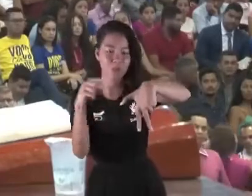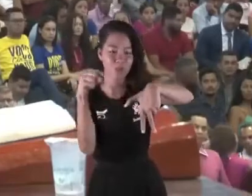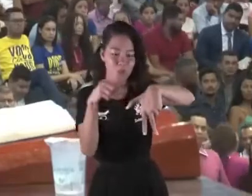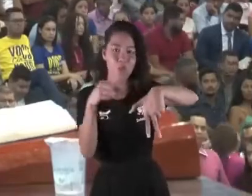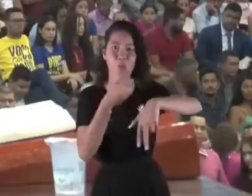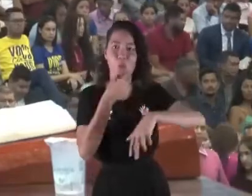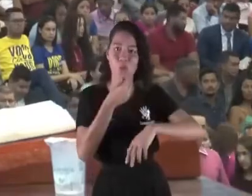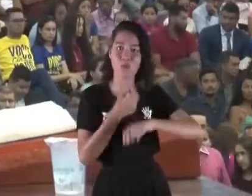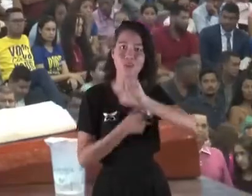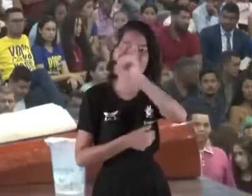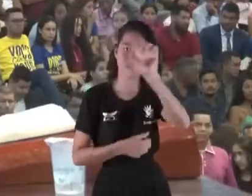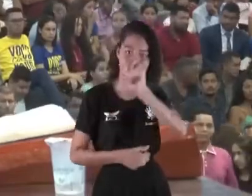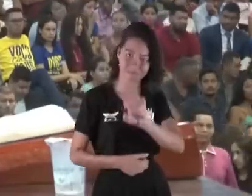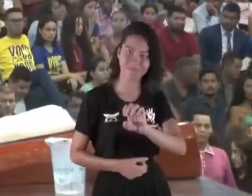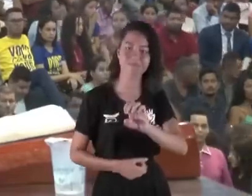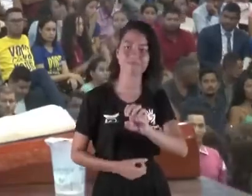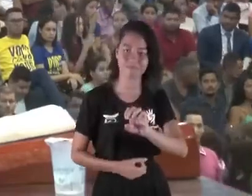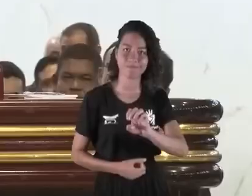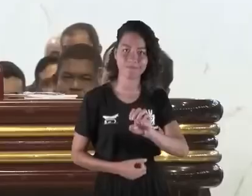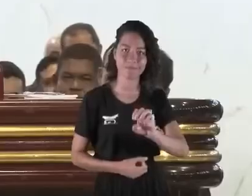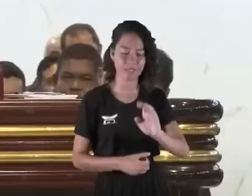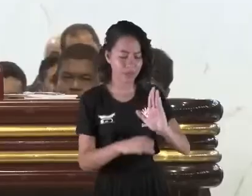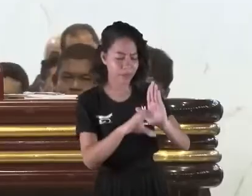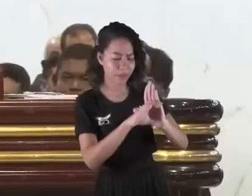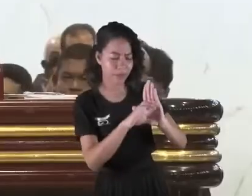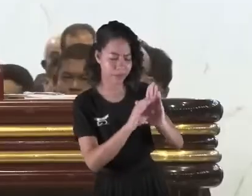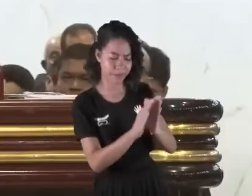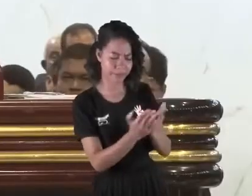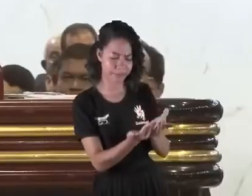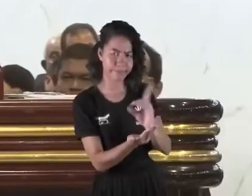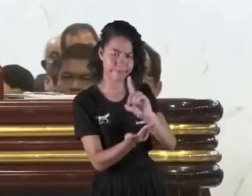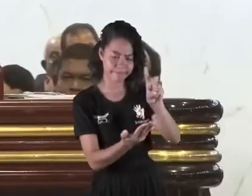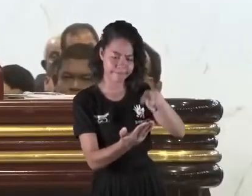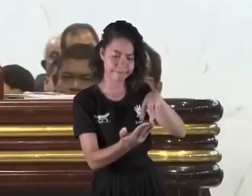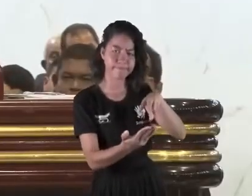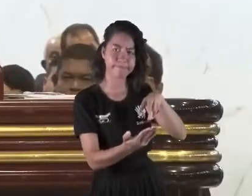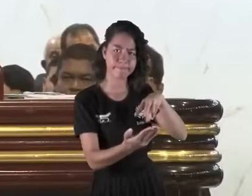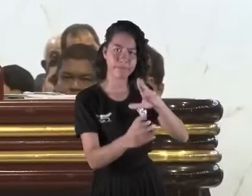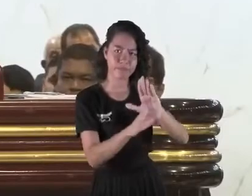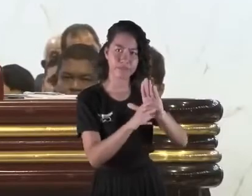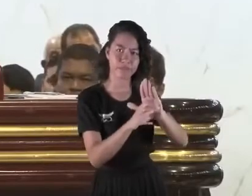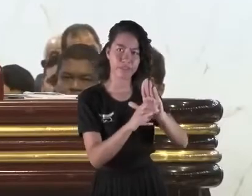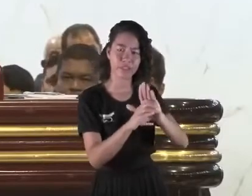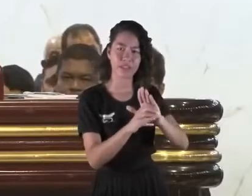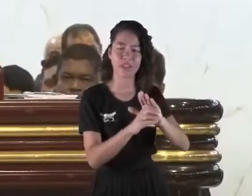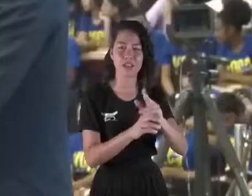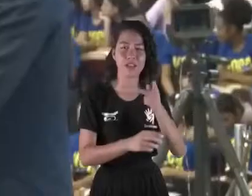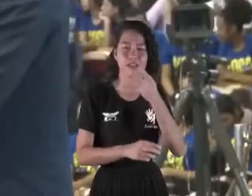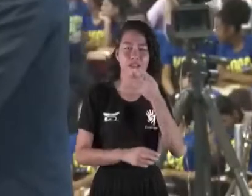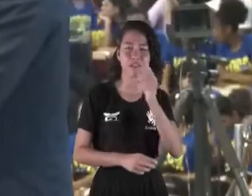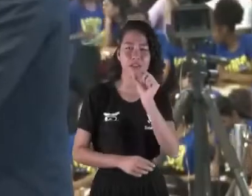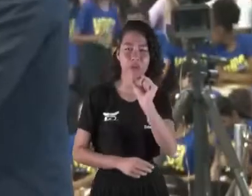Ezequiel, no capítulo 1, Ezequiel nos diz quando,